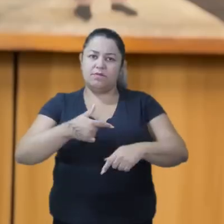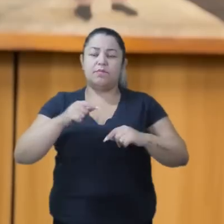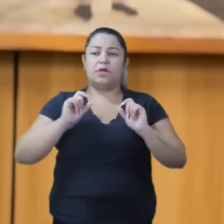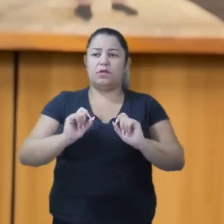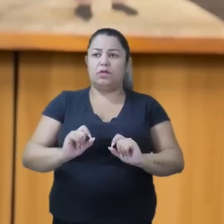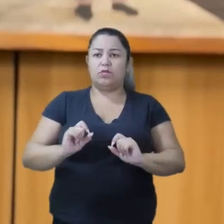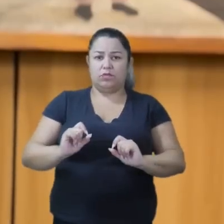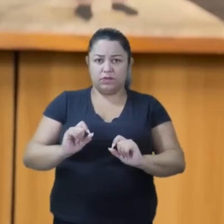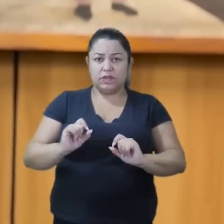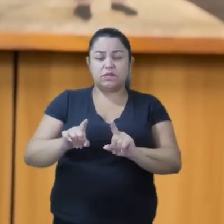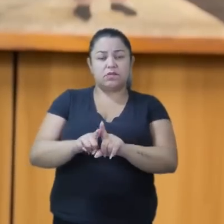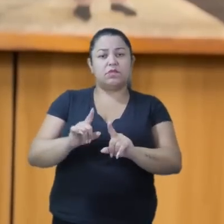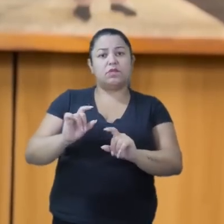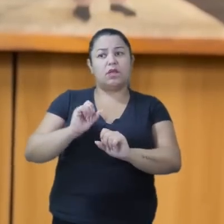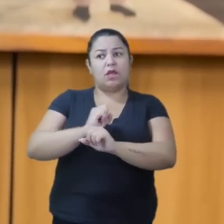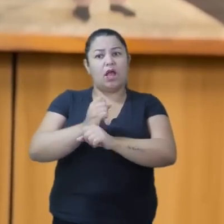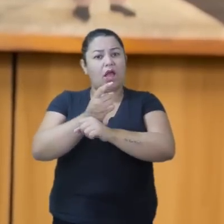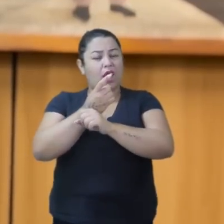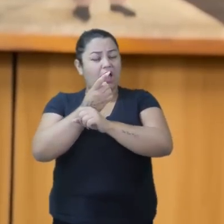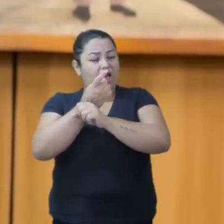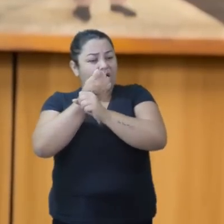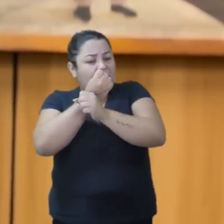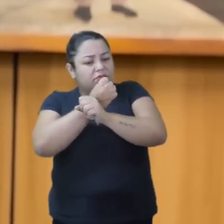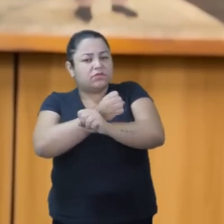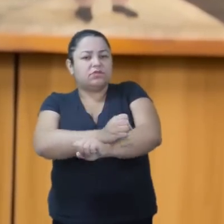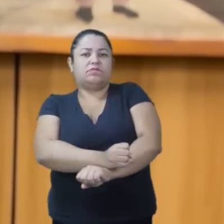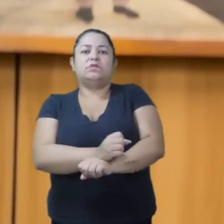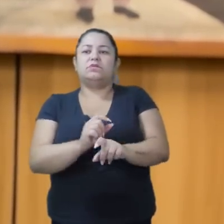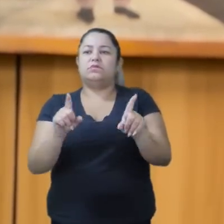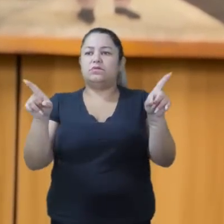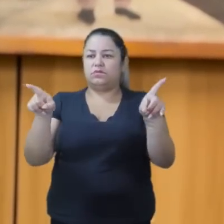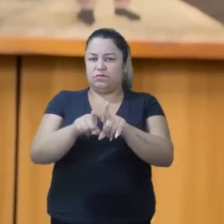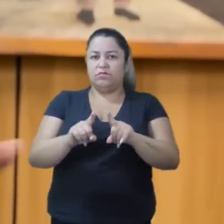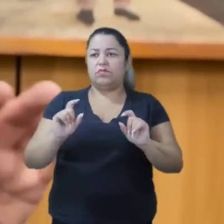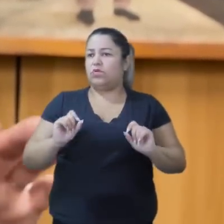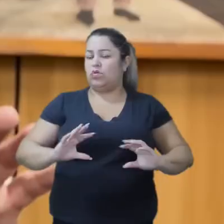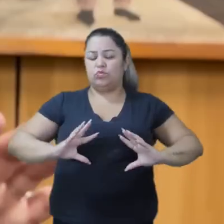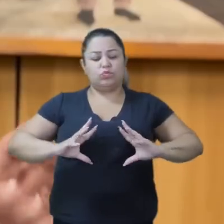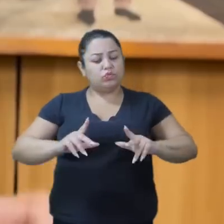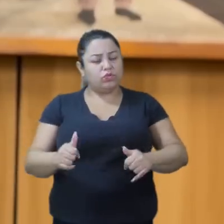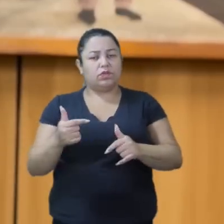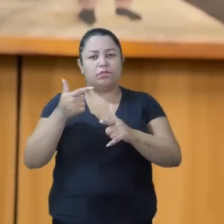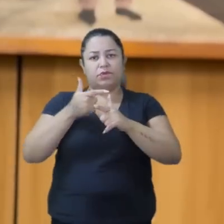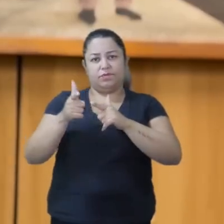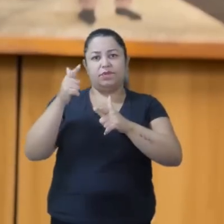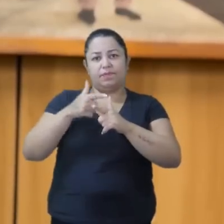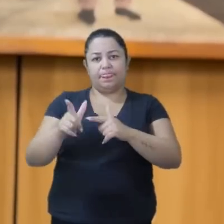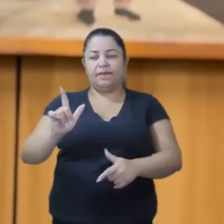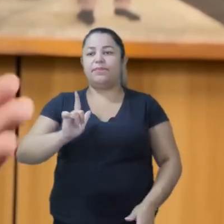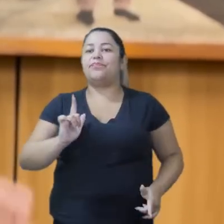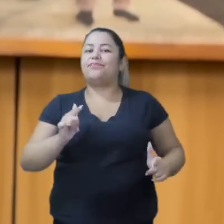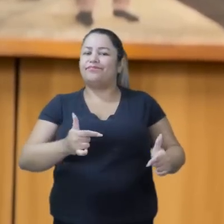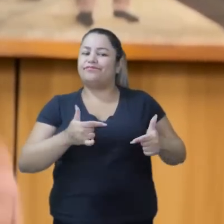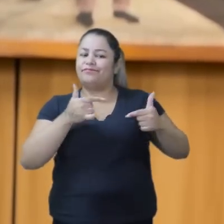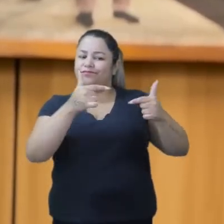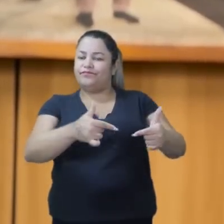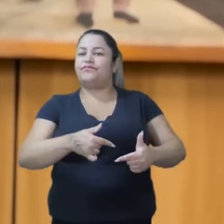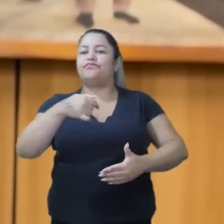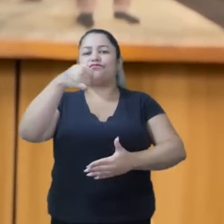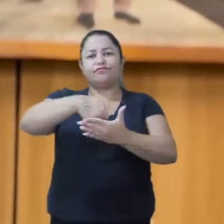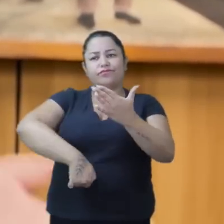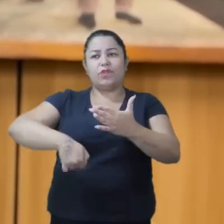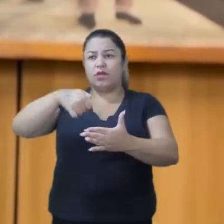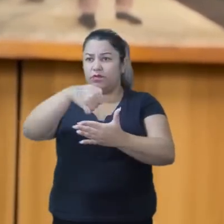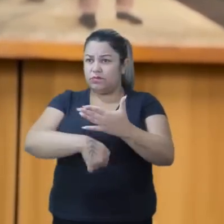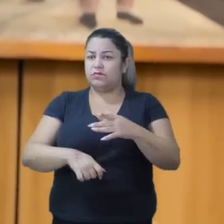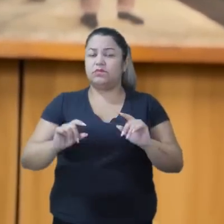ao trabalho em condições de análogo à escravidão, à pejotização. Tudo isso é um problema que nós teremos que enfrentar, portanto, são desafios.